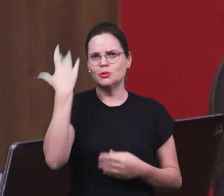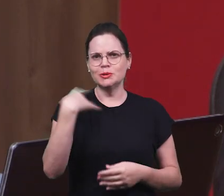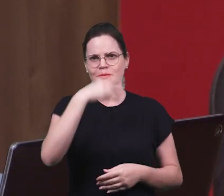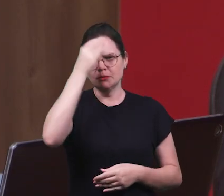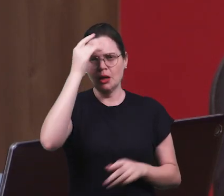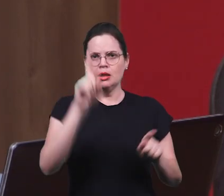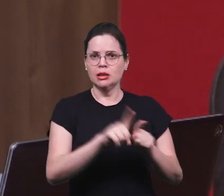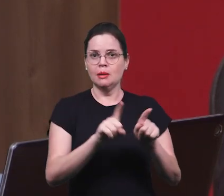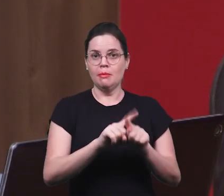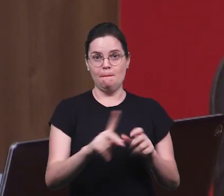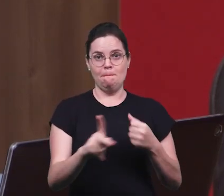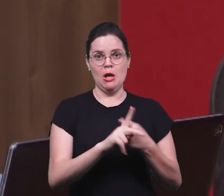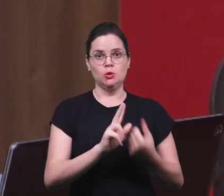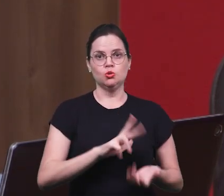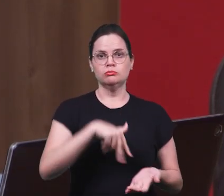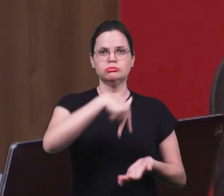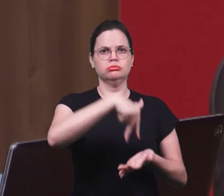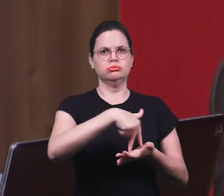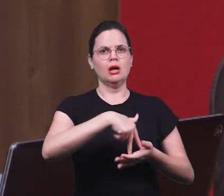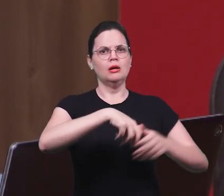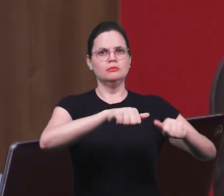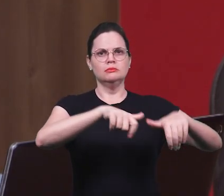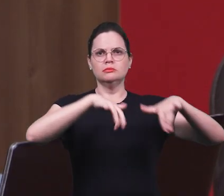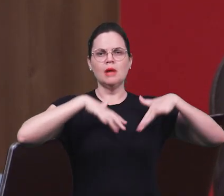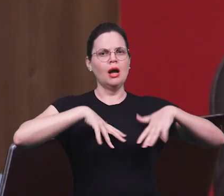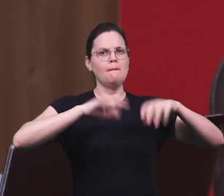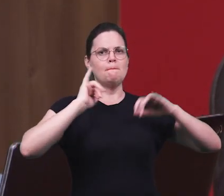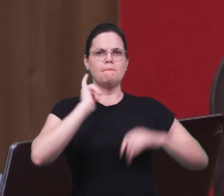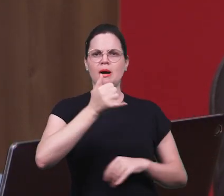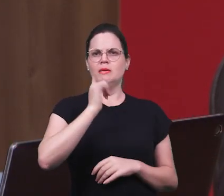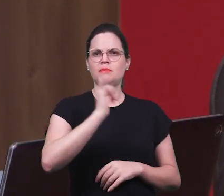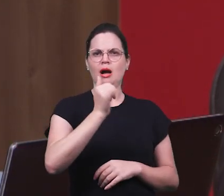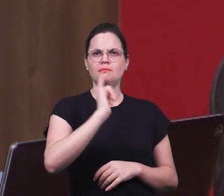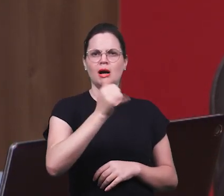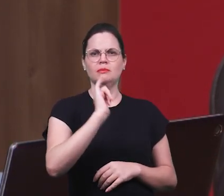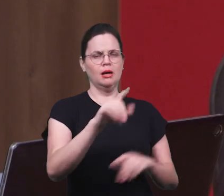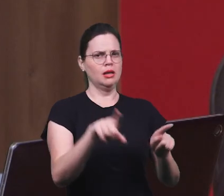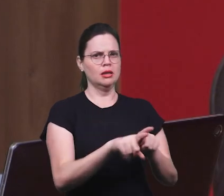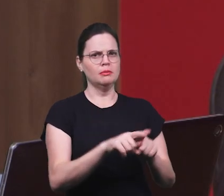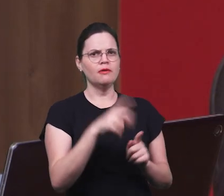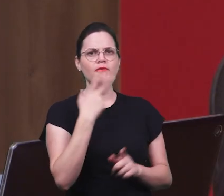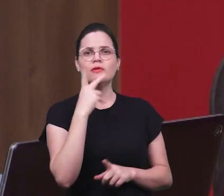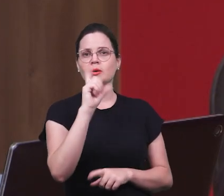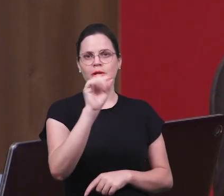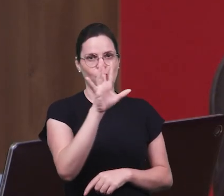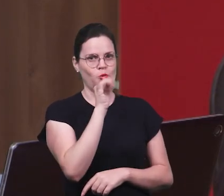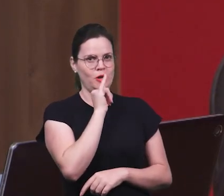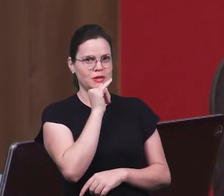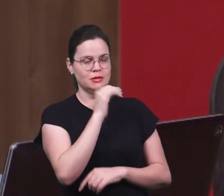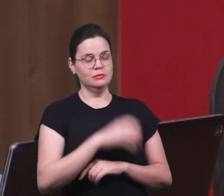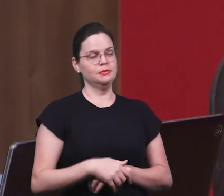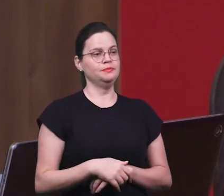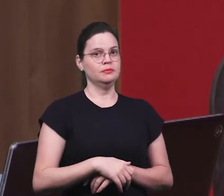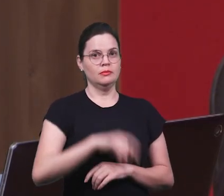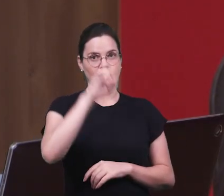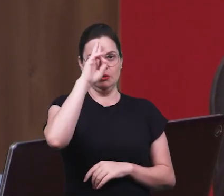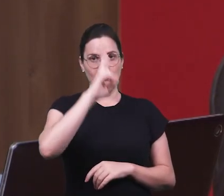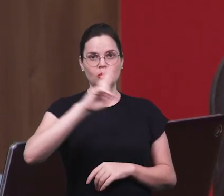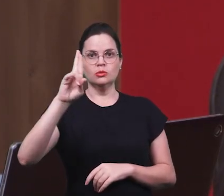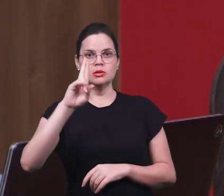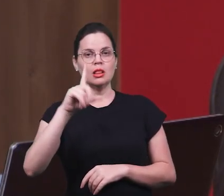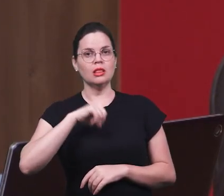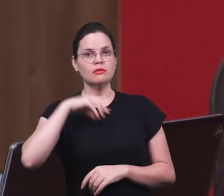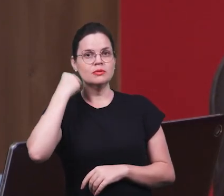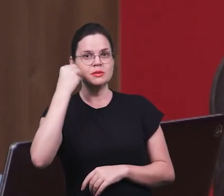se levanta e coloca a questão dos gentios, dizendo assim, olha, o evangelho, o Senhor deu uma experiência, ele foi lá a